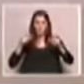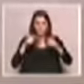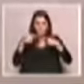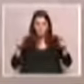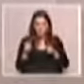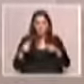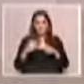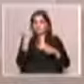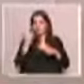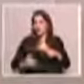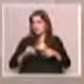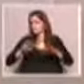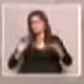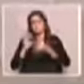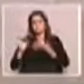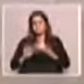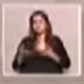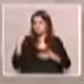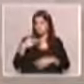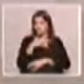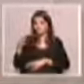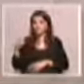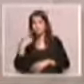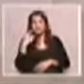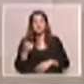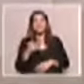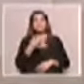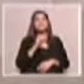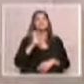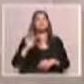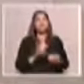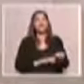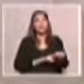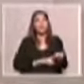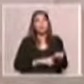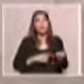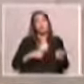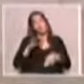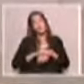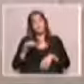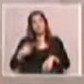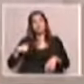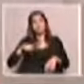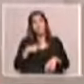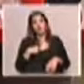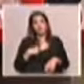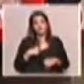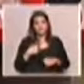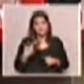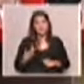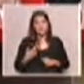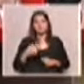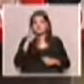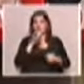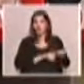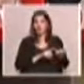com toda a razão agora, quando estava a passar a peça, que 70% do colesterol somos nós que o fazemos, não é a alimentação. Portanto, quando a pessoa tem